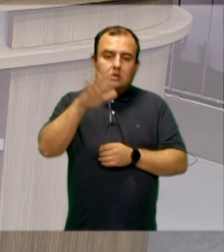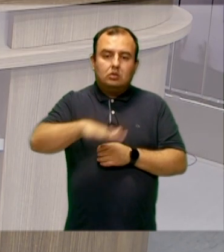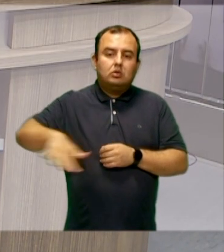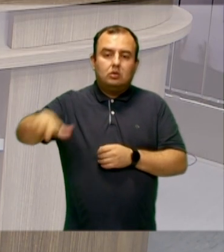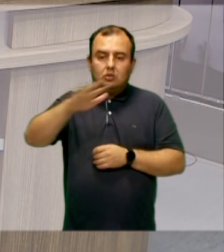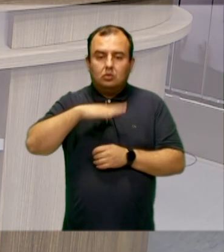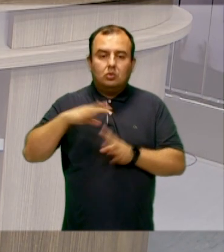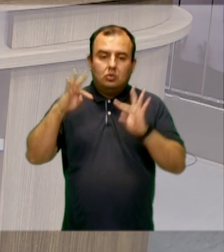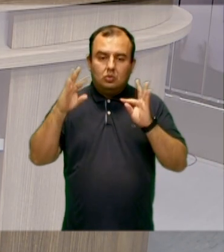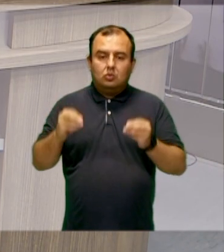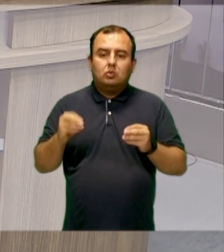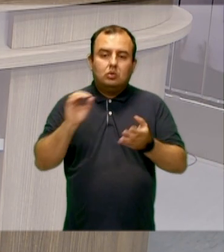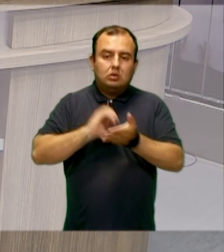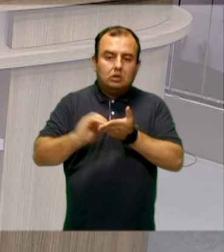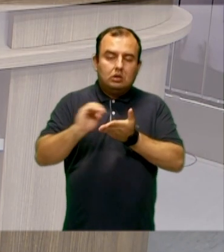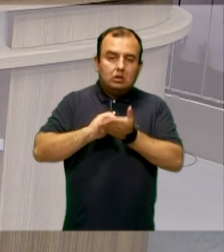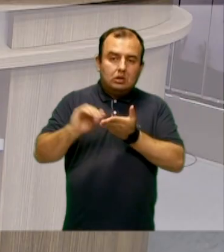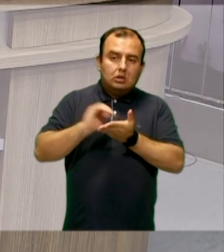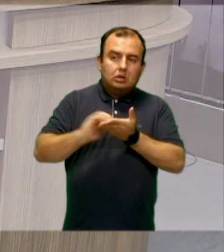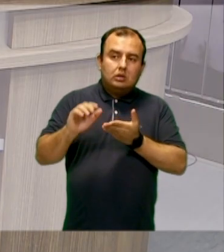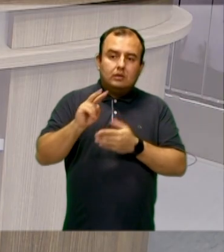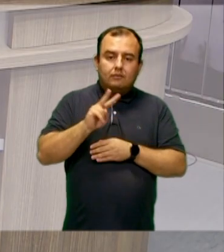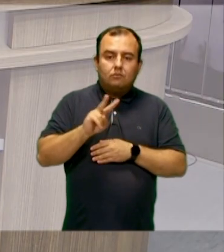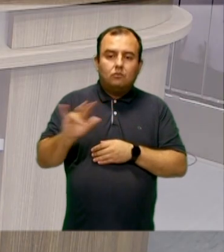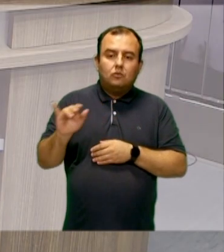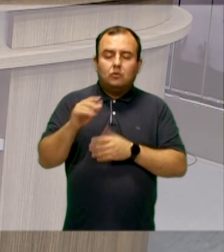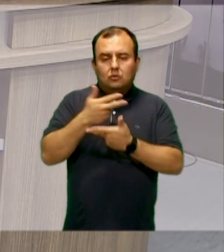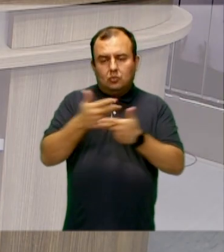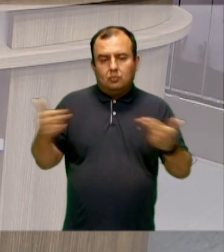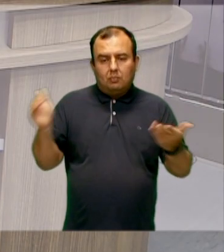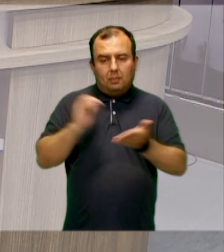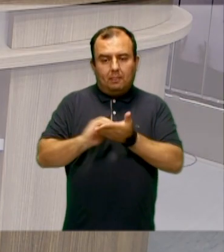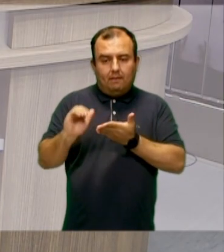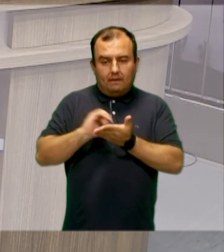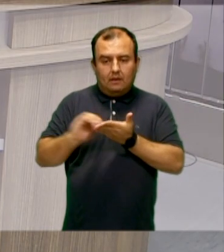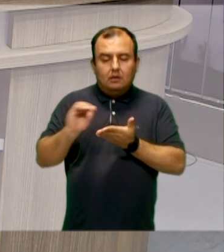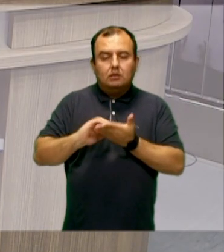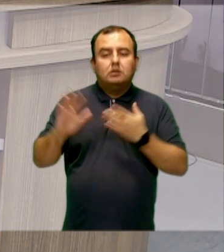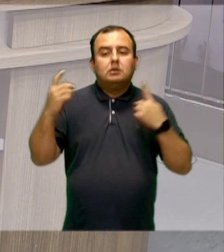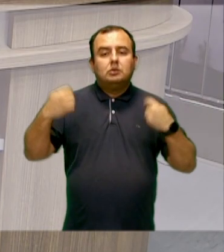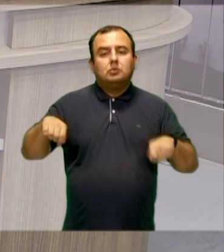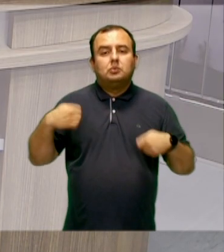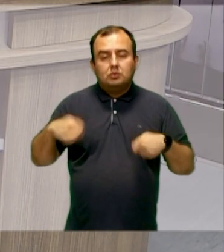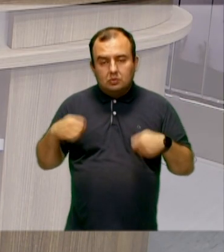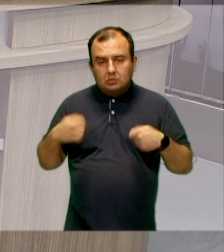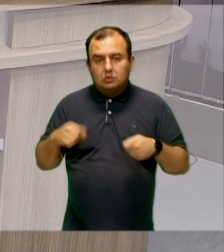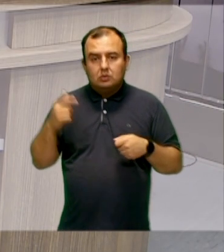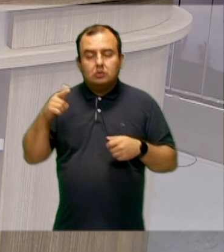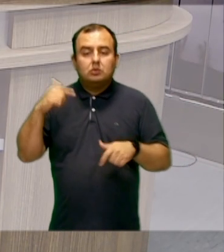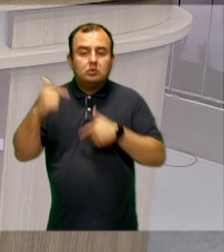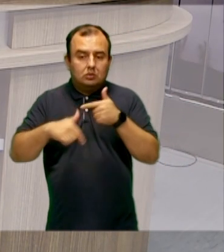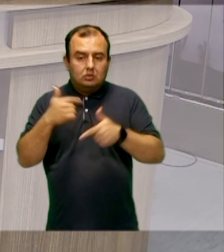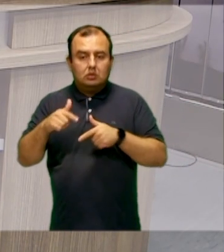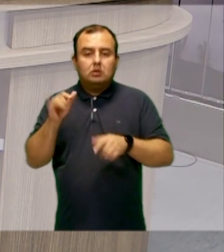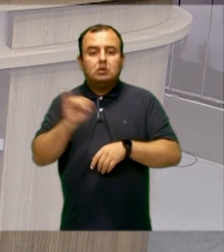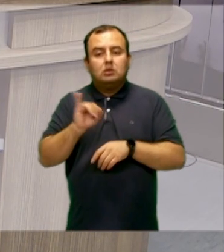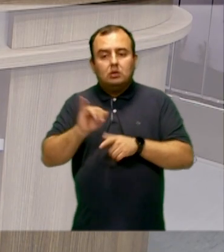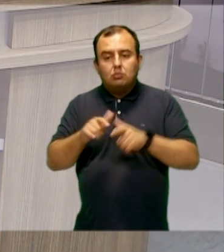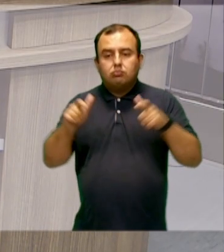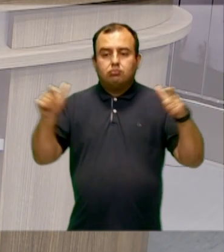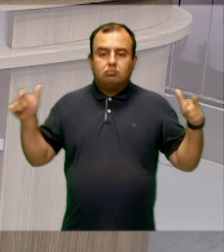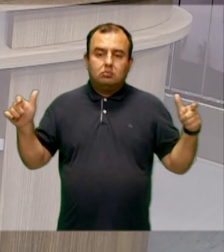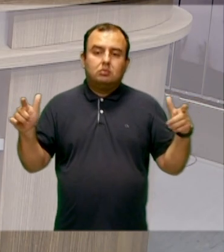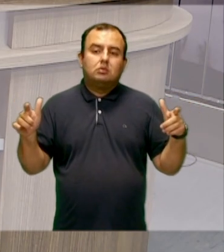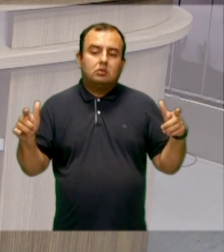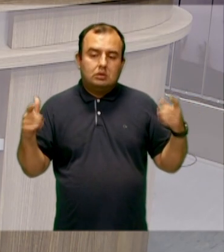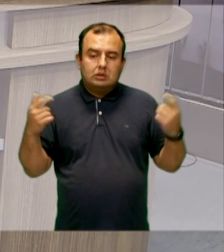geral, para todas as secretarias. Todas as secretarias, que várias secretarias têm... Estão deficiência. Precisam de mais mão de obra. Itajaí cresceu. né?